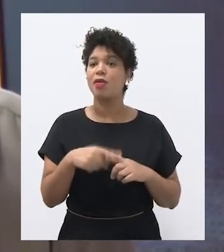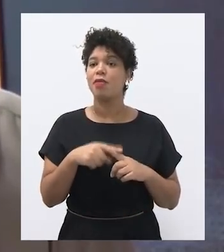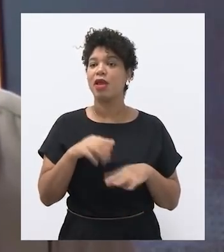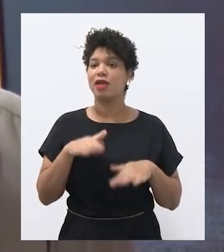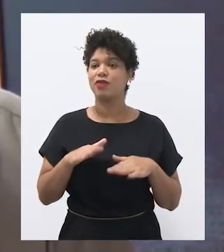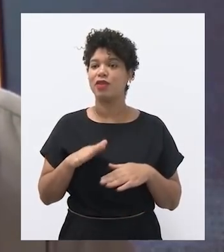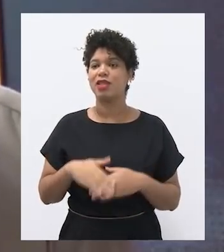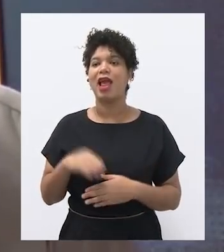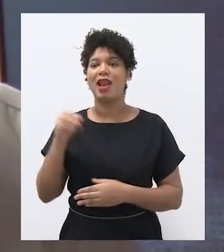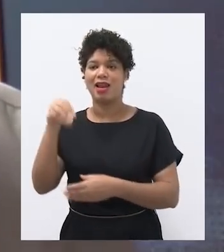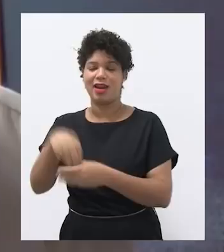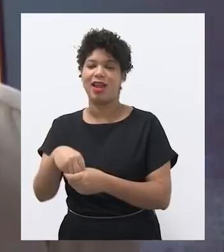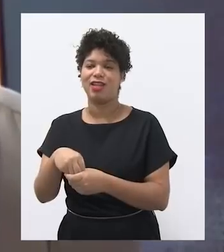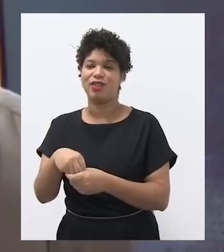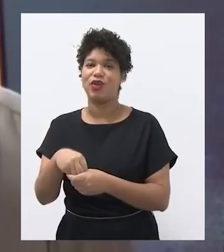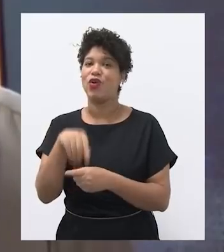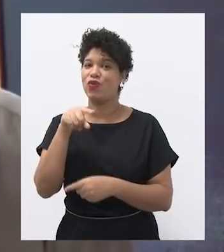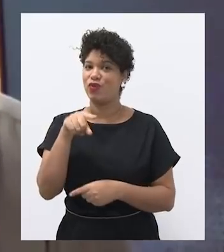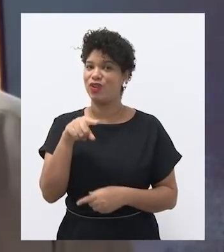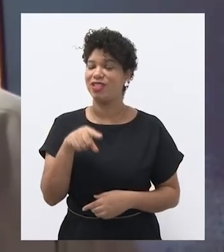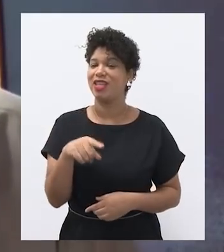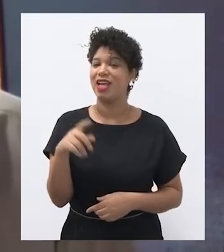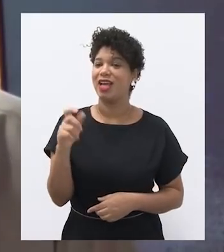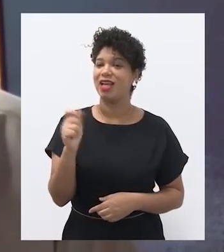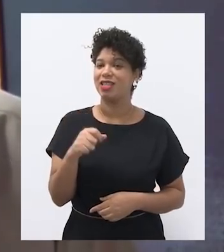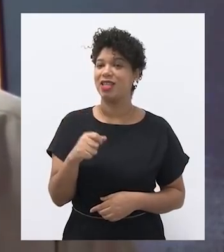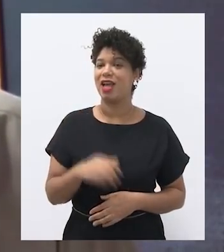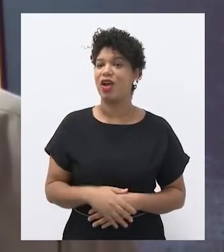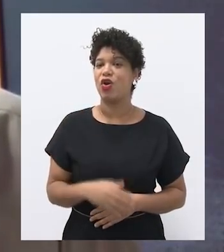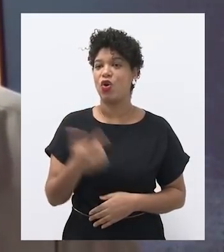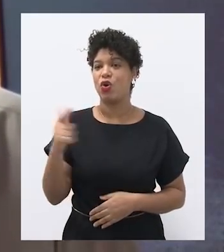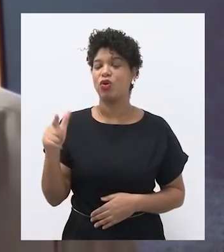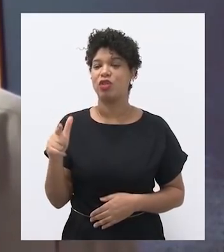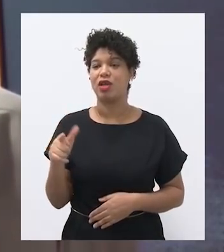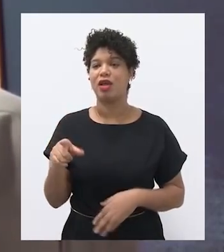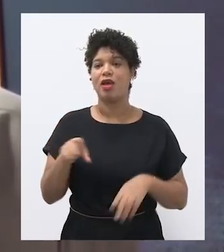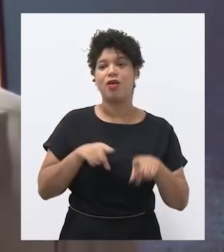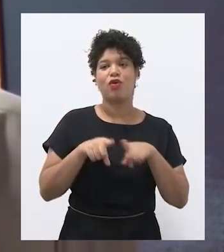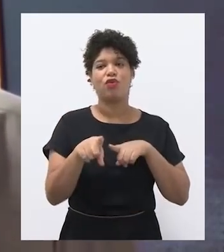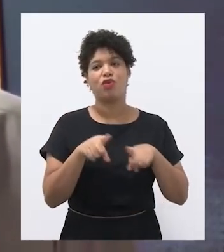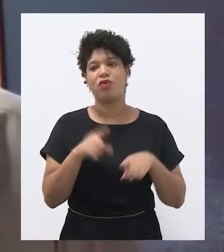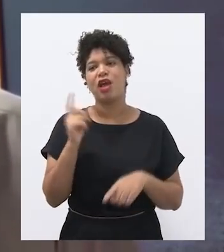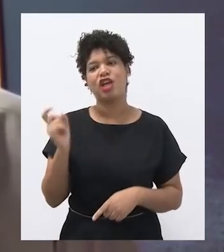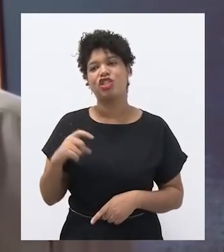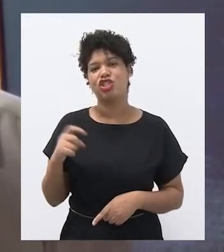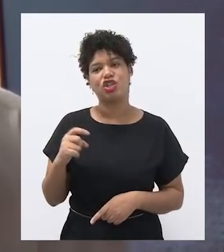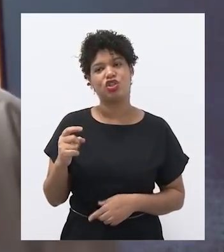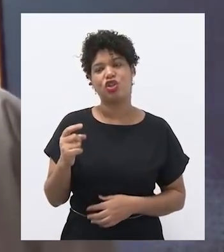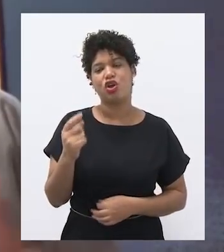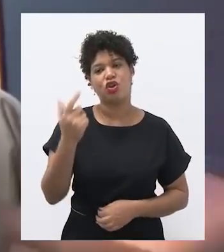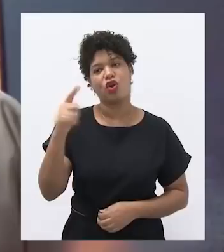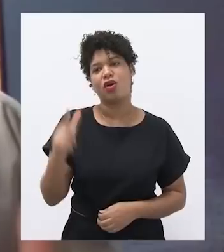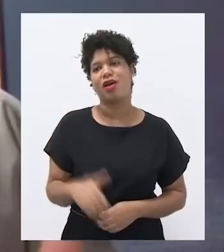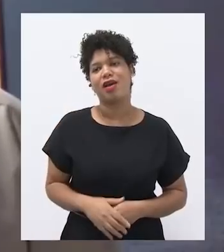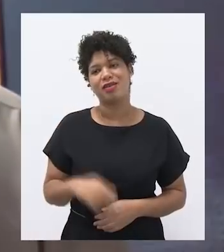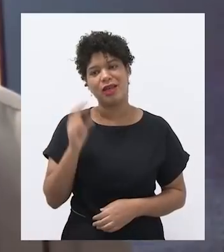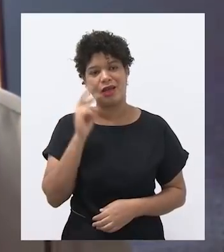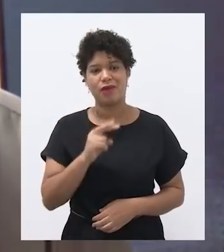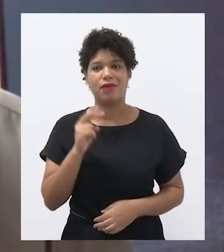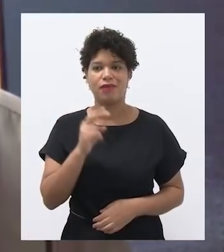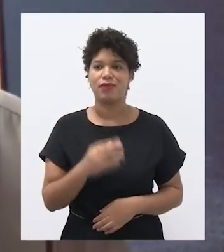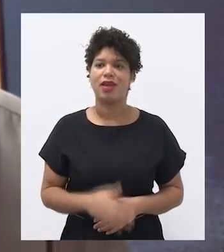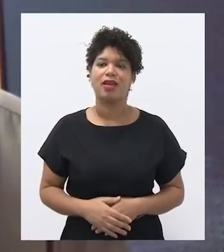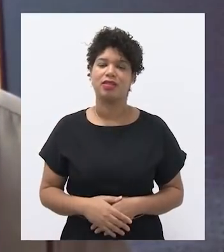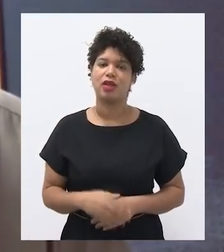TikTok para ensinar é que você perde com a concorrência. Porque é muito mais legal ficar vendo os outros vídeos lá do que ficar